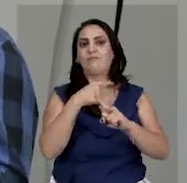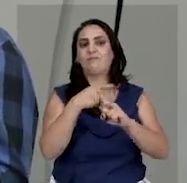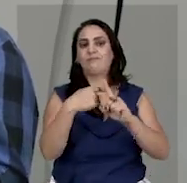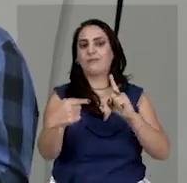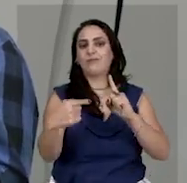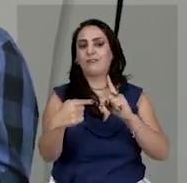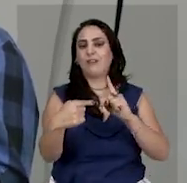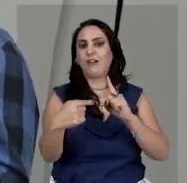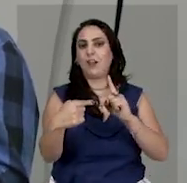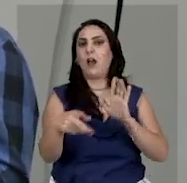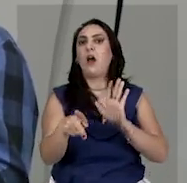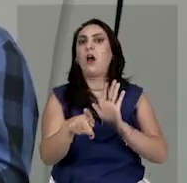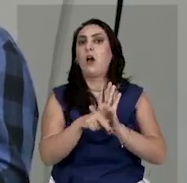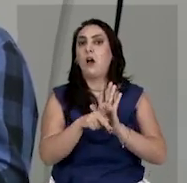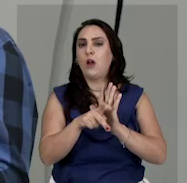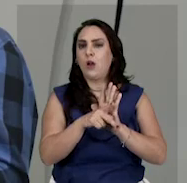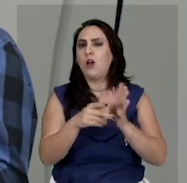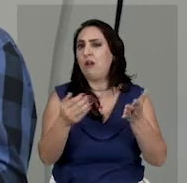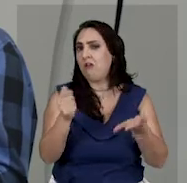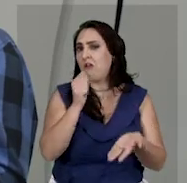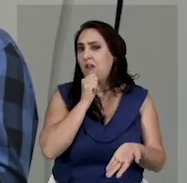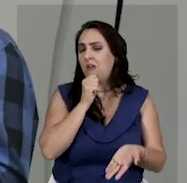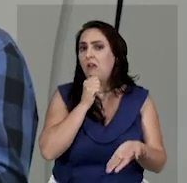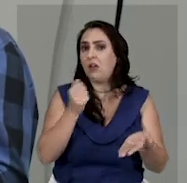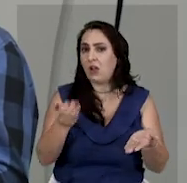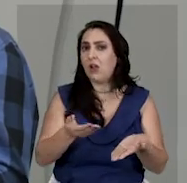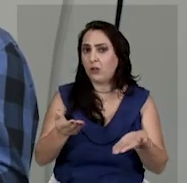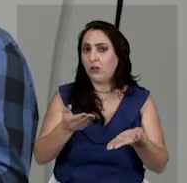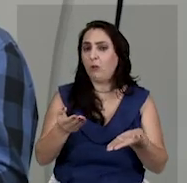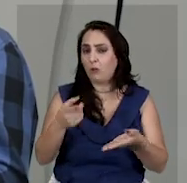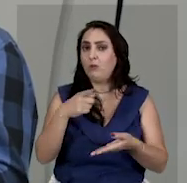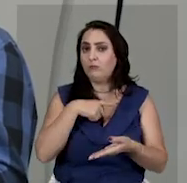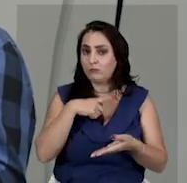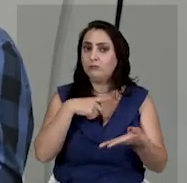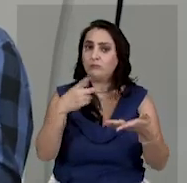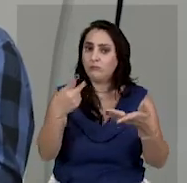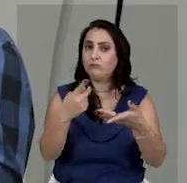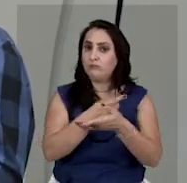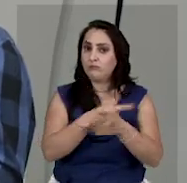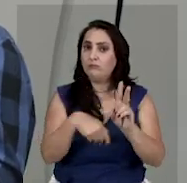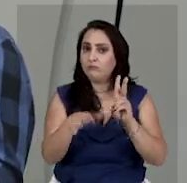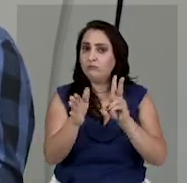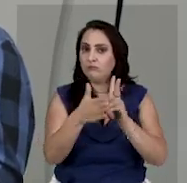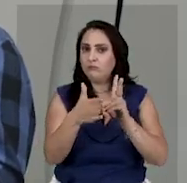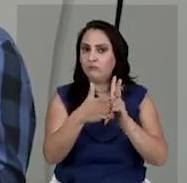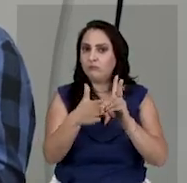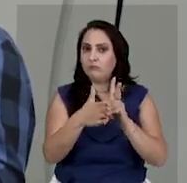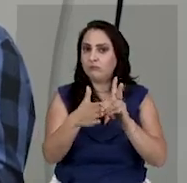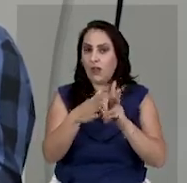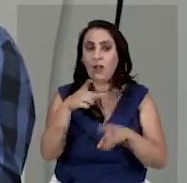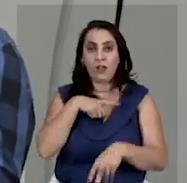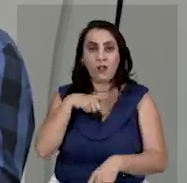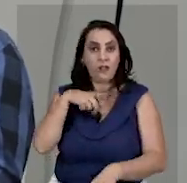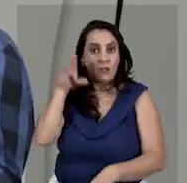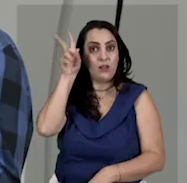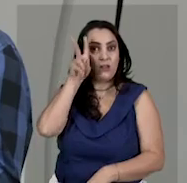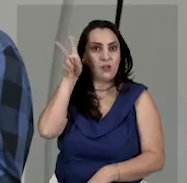em tribos indígenas, se ouve histórias desse nível